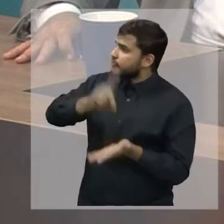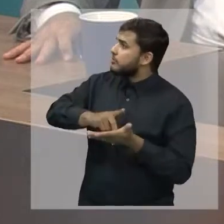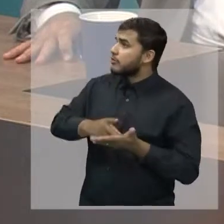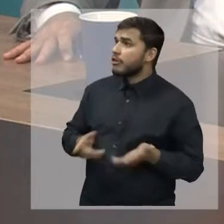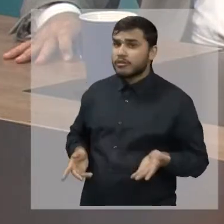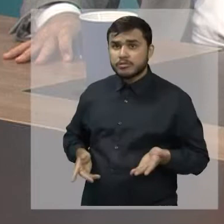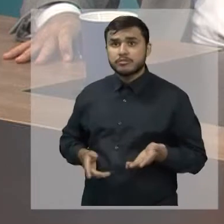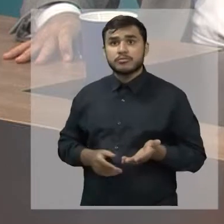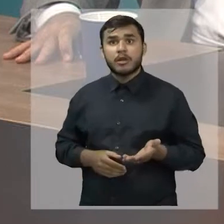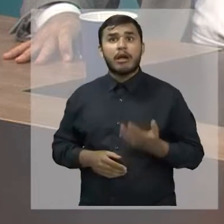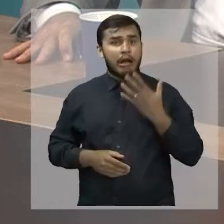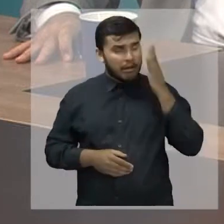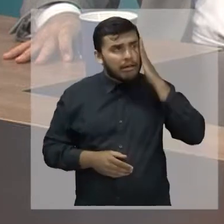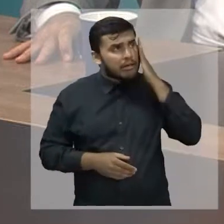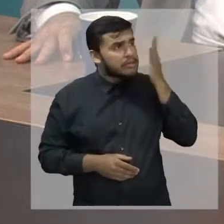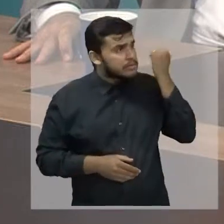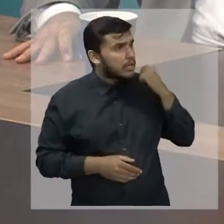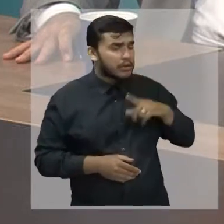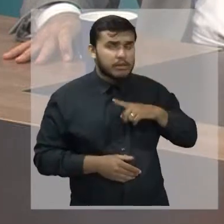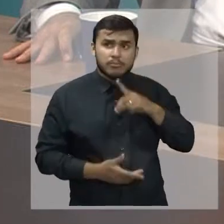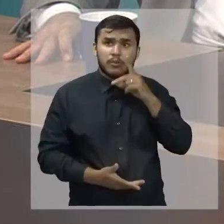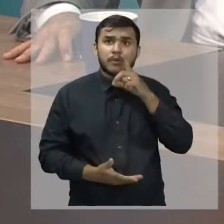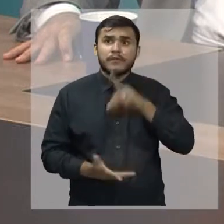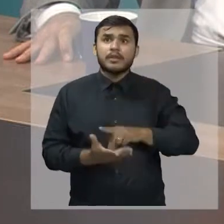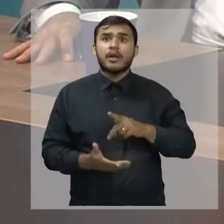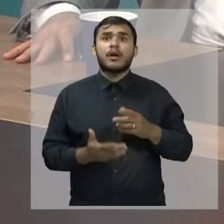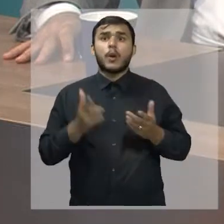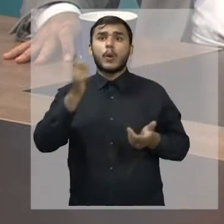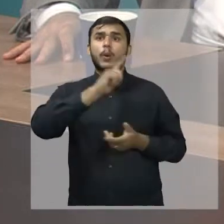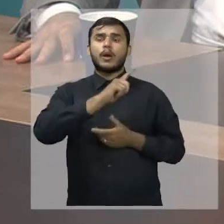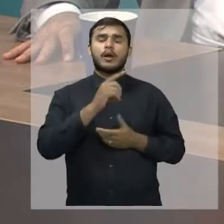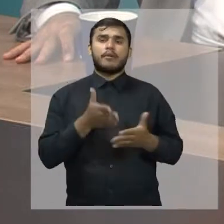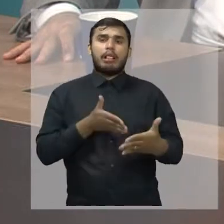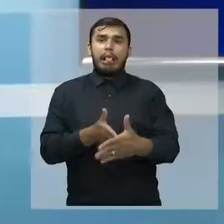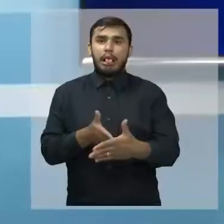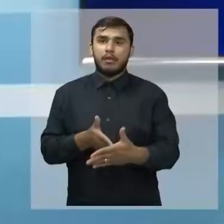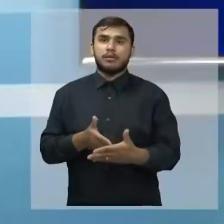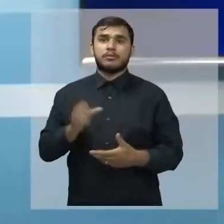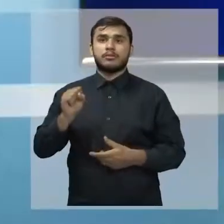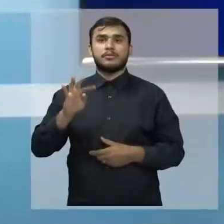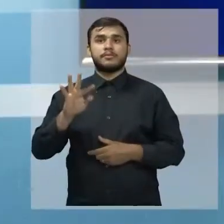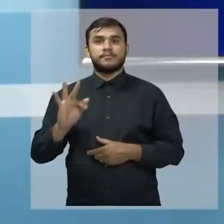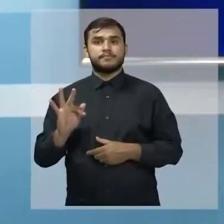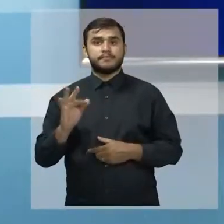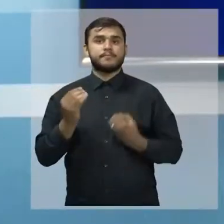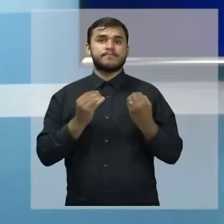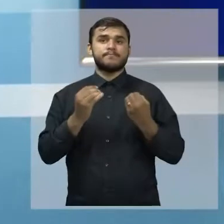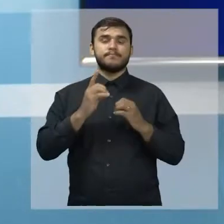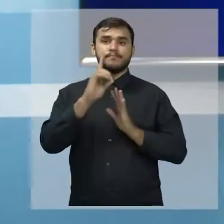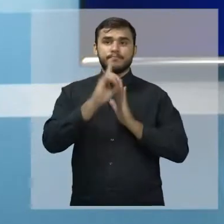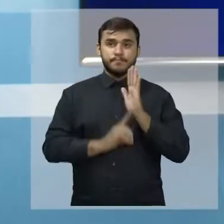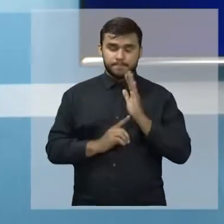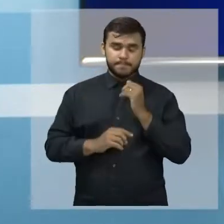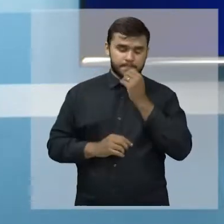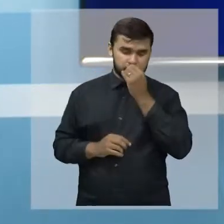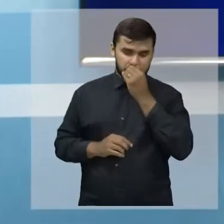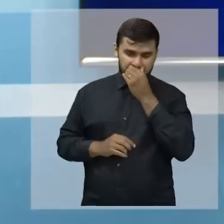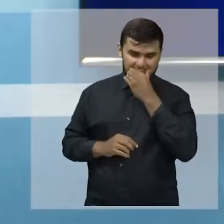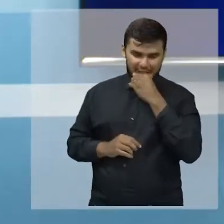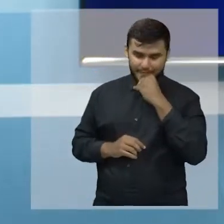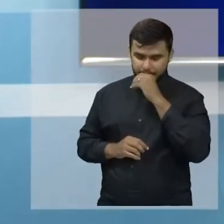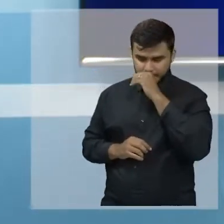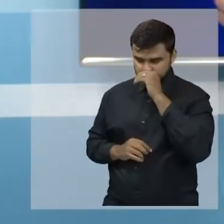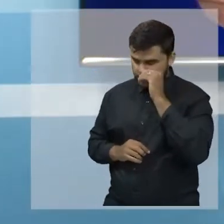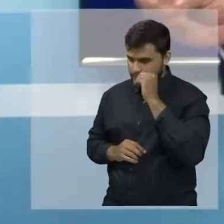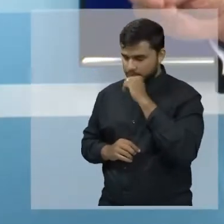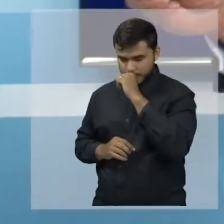vão querer realmente inviabilizar a efetividade do direito penal. Com todas as vênias da minha ignorância política,